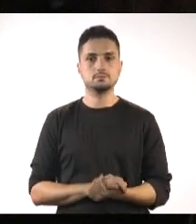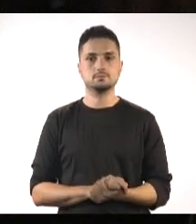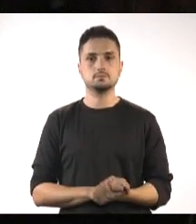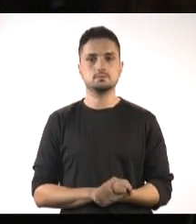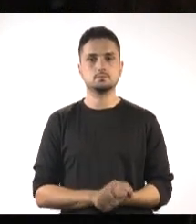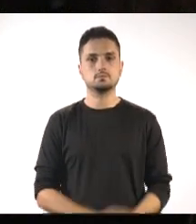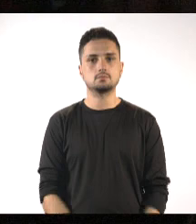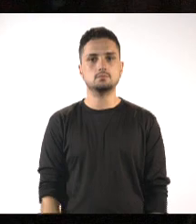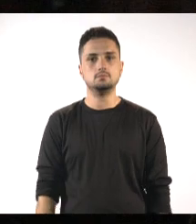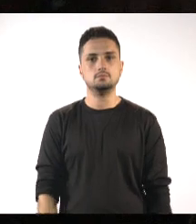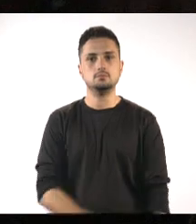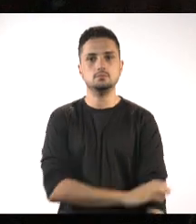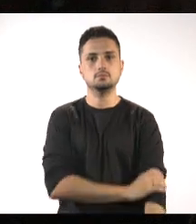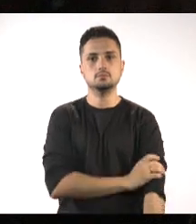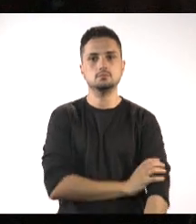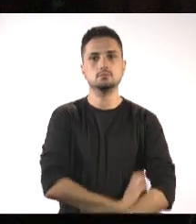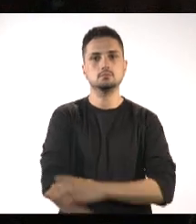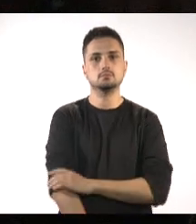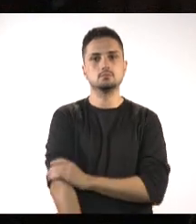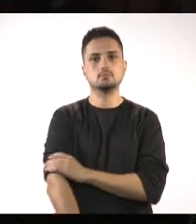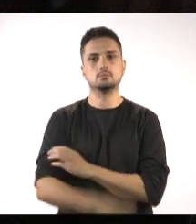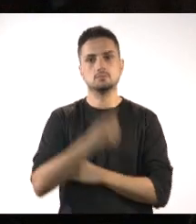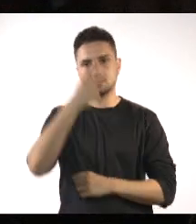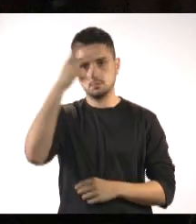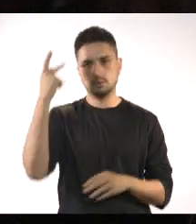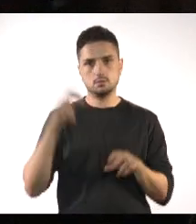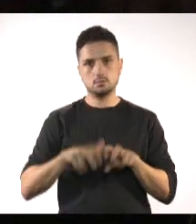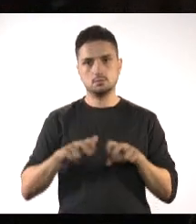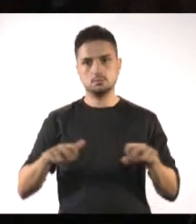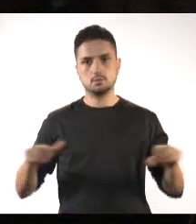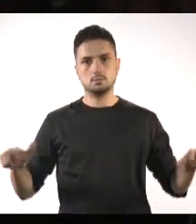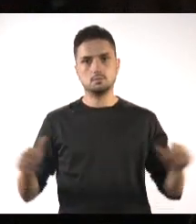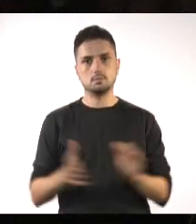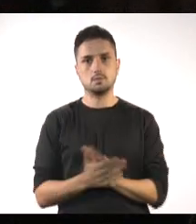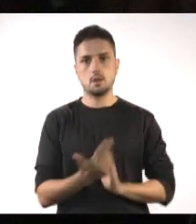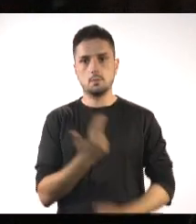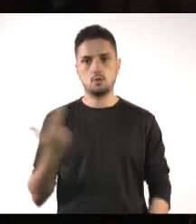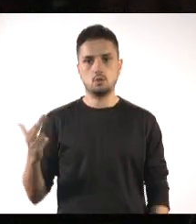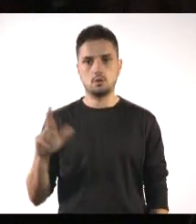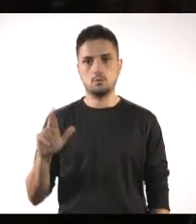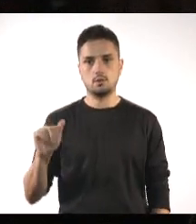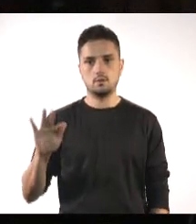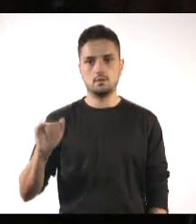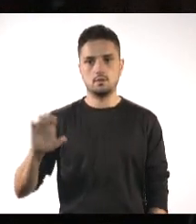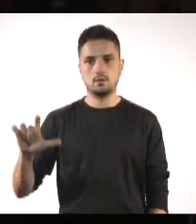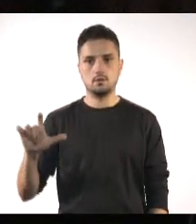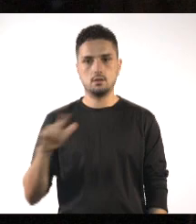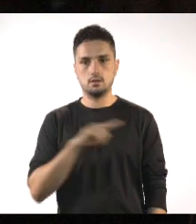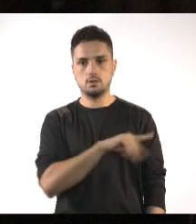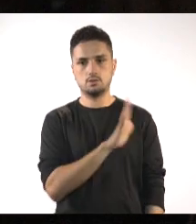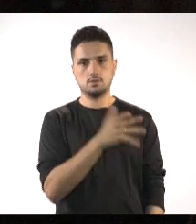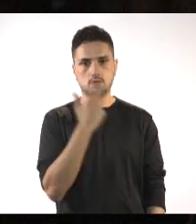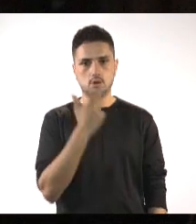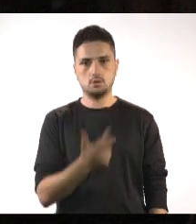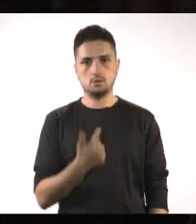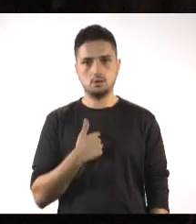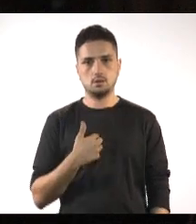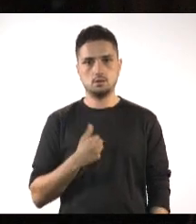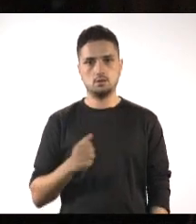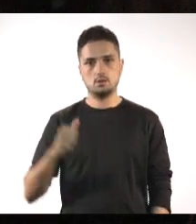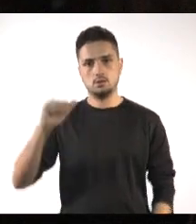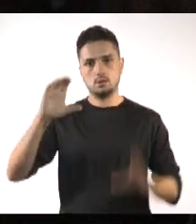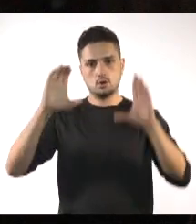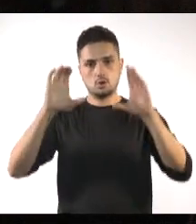demais componentes dessa mesa, dessa sessão. Meu nome é Rafael, como o deputado disse, eu atualmente sou coordenador